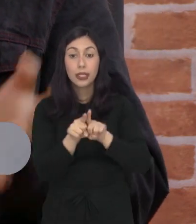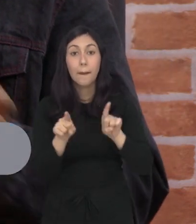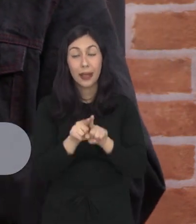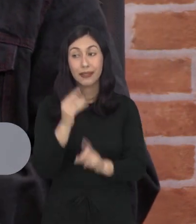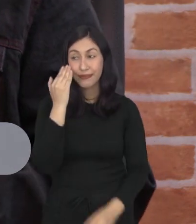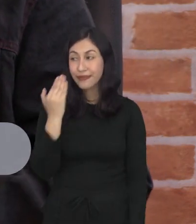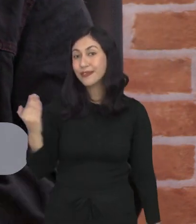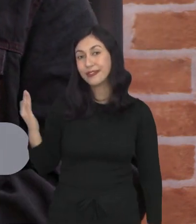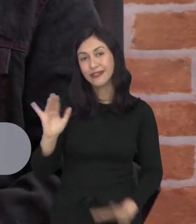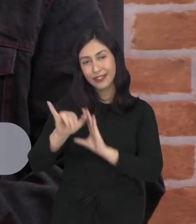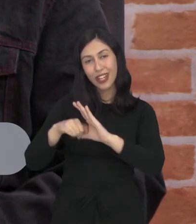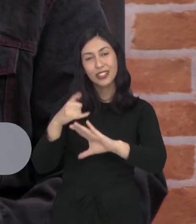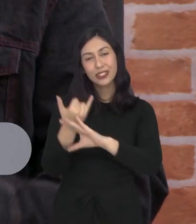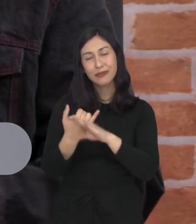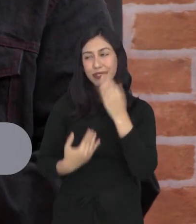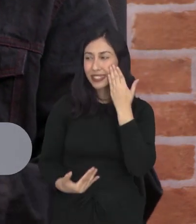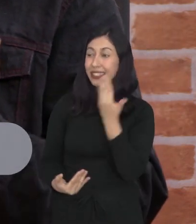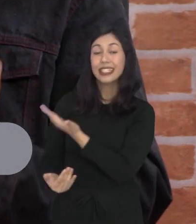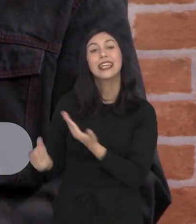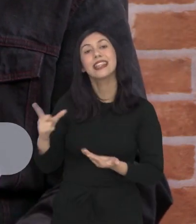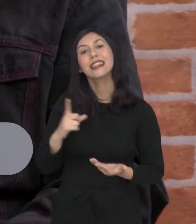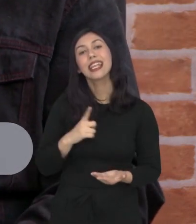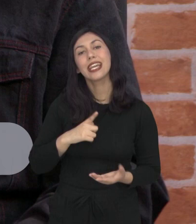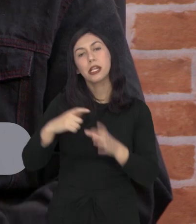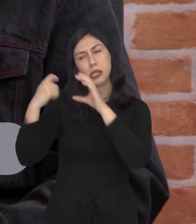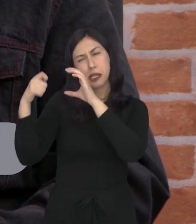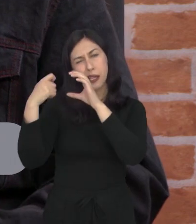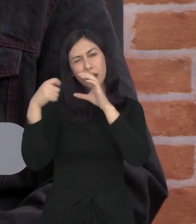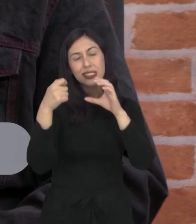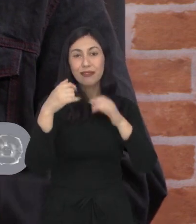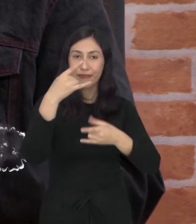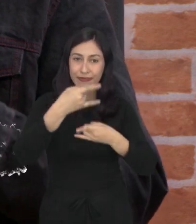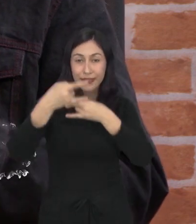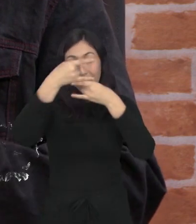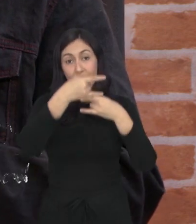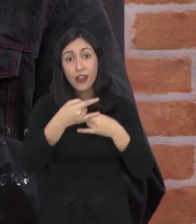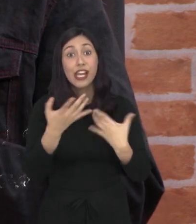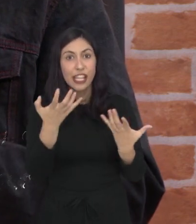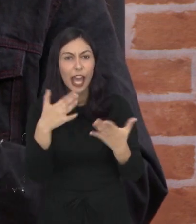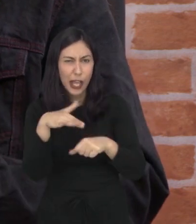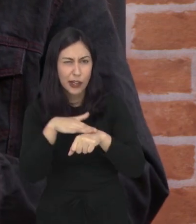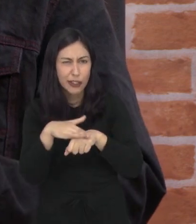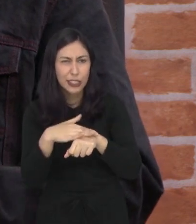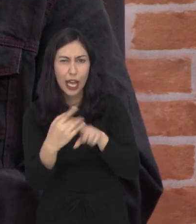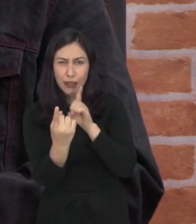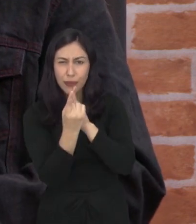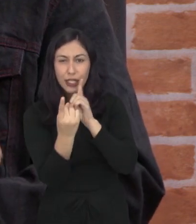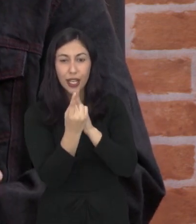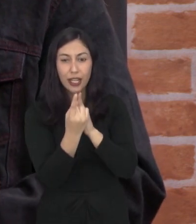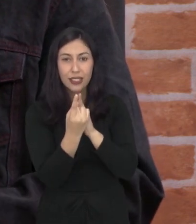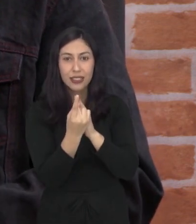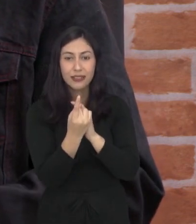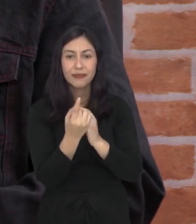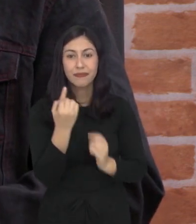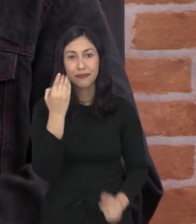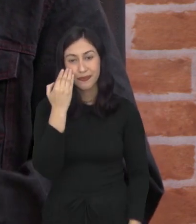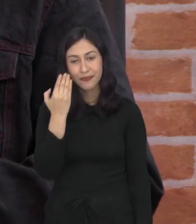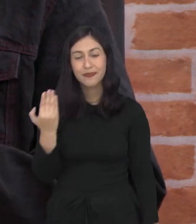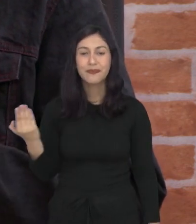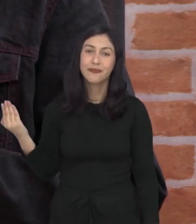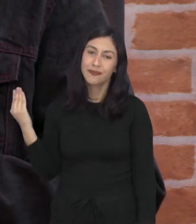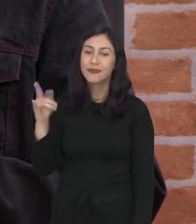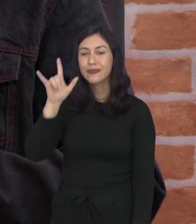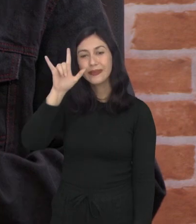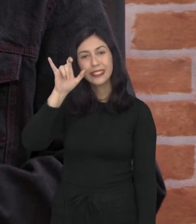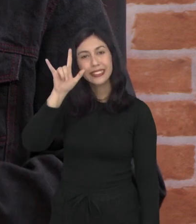YouTube, Distúrbio na Força, você encontra as gravações das lives. E se você quiser falar mais diretamente comigo, PG_Ferreira no Instagram e